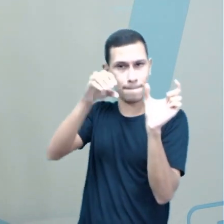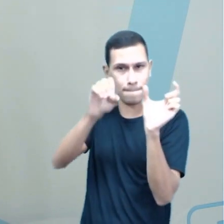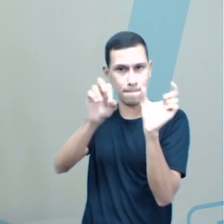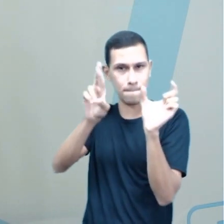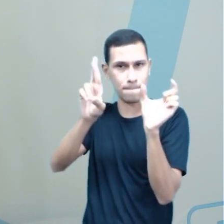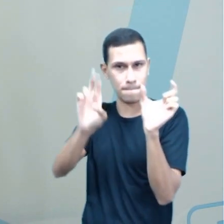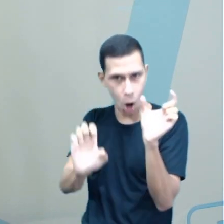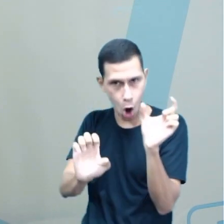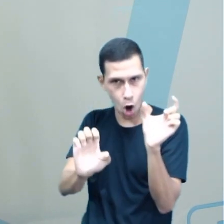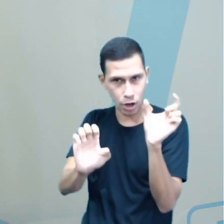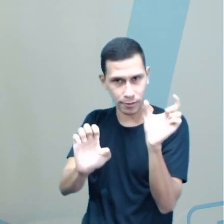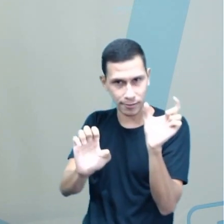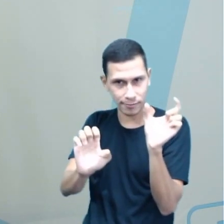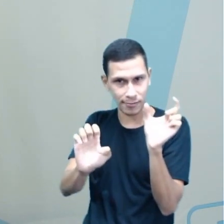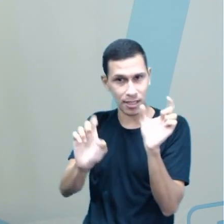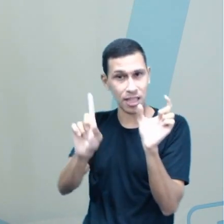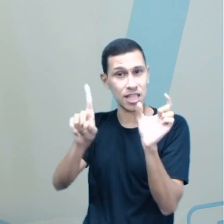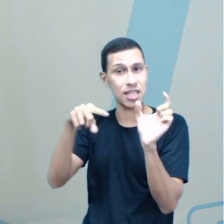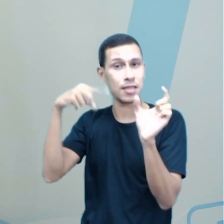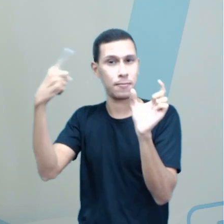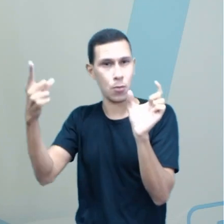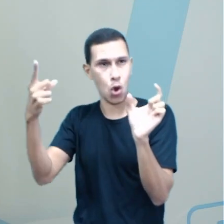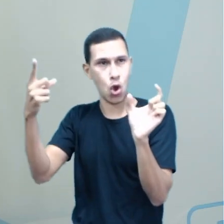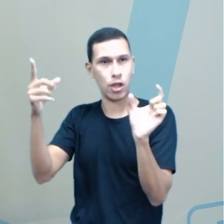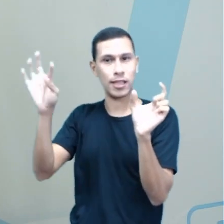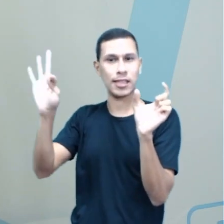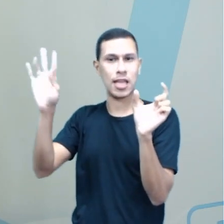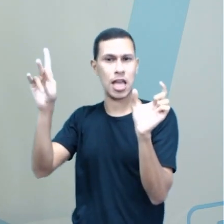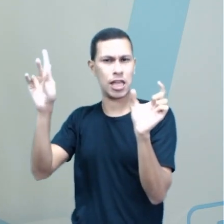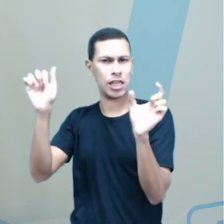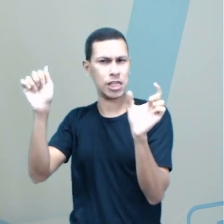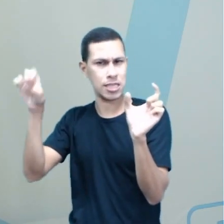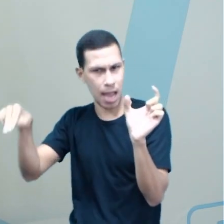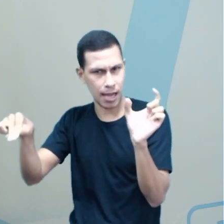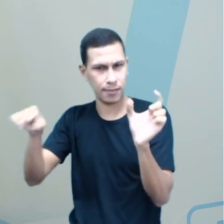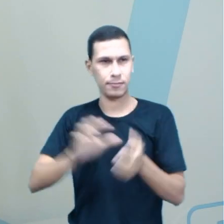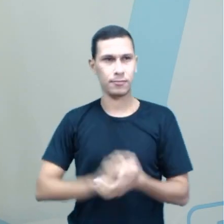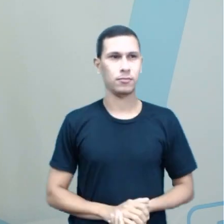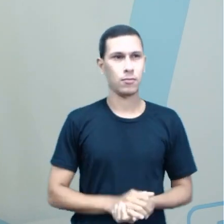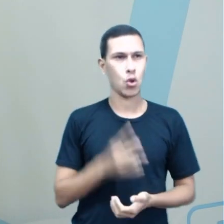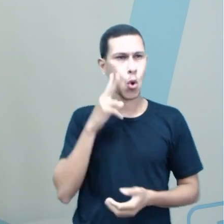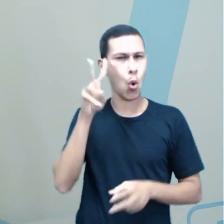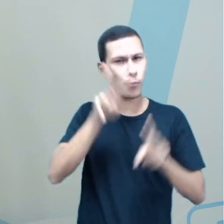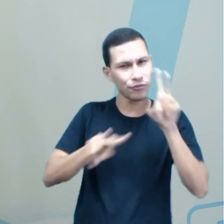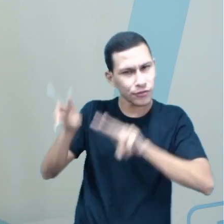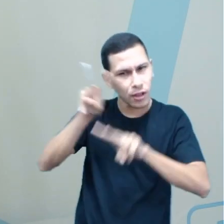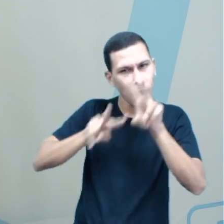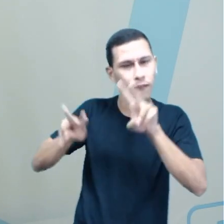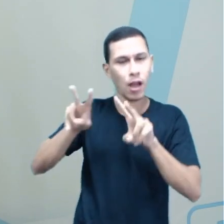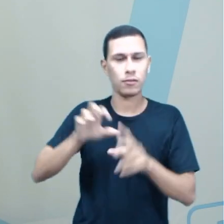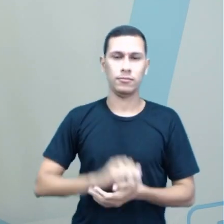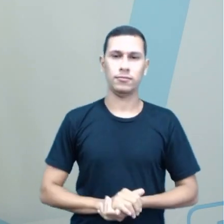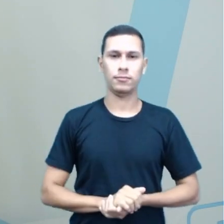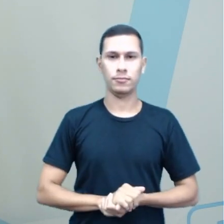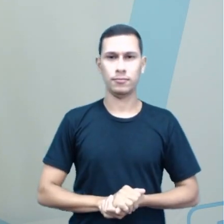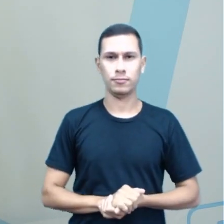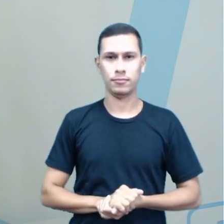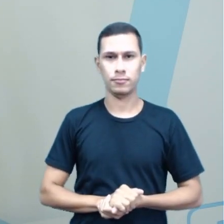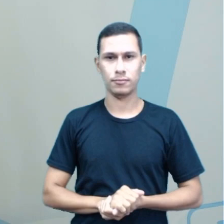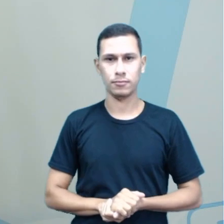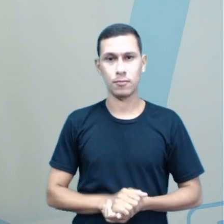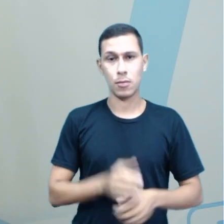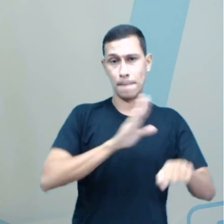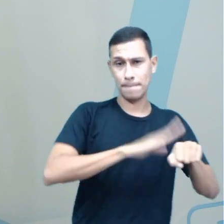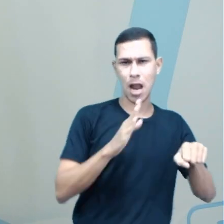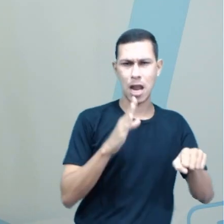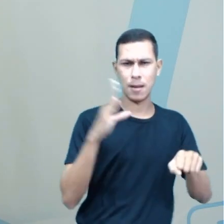than depois para usar o comparativo de superioridade, certo? Então aqui, ó, more beautiful than, mais